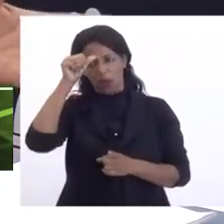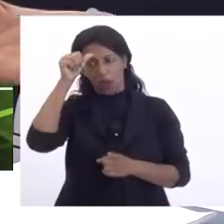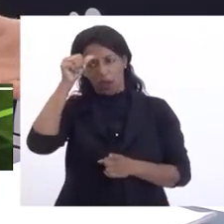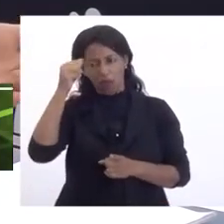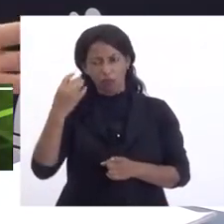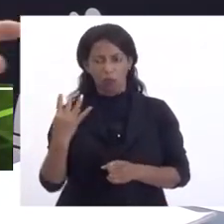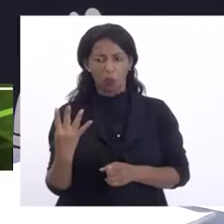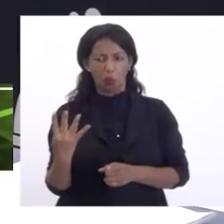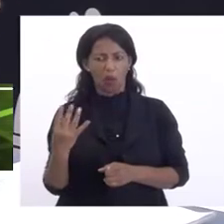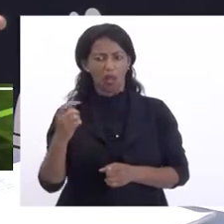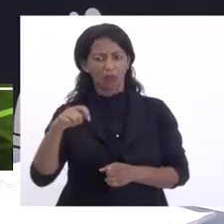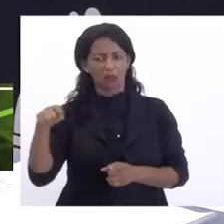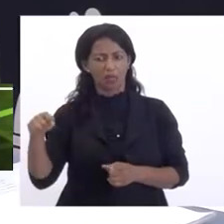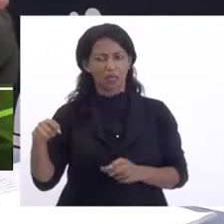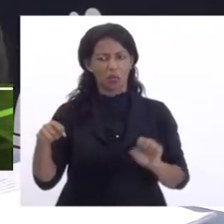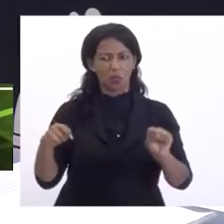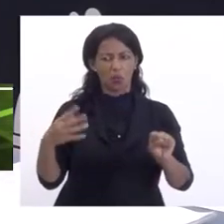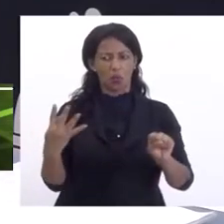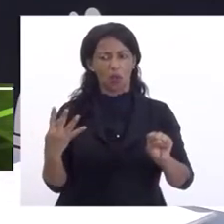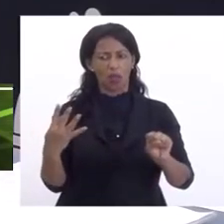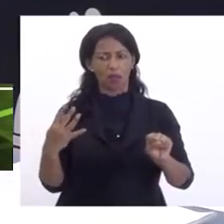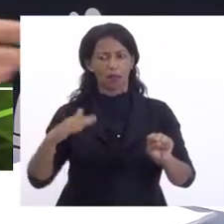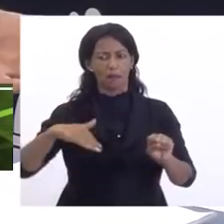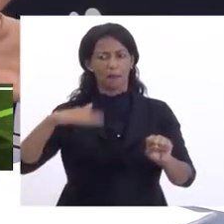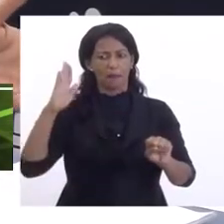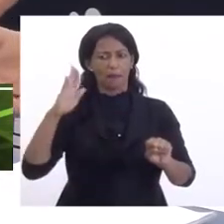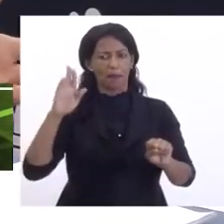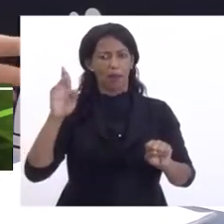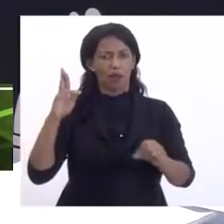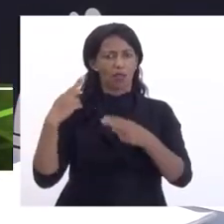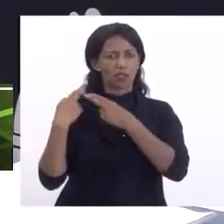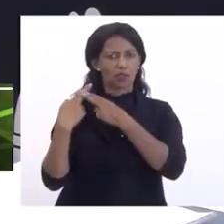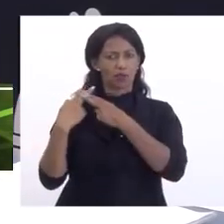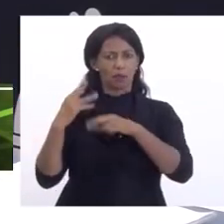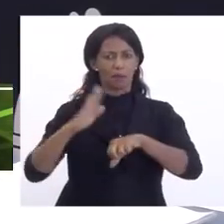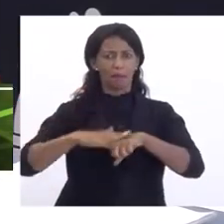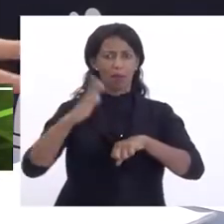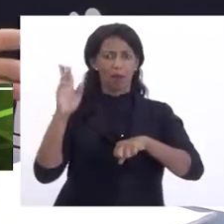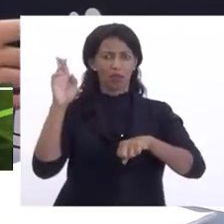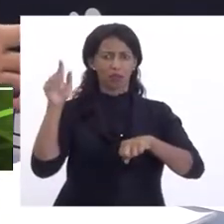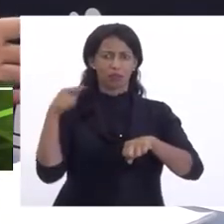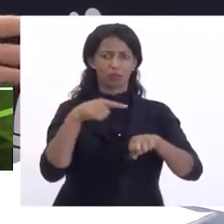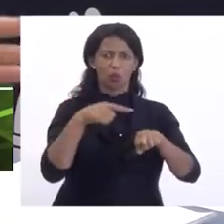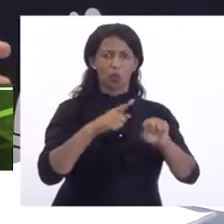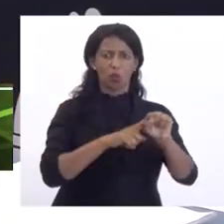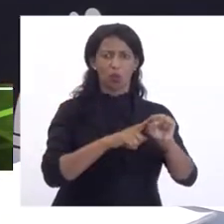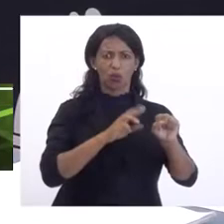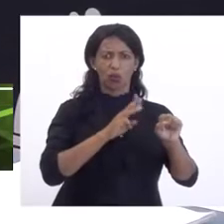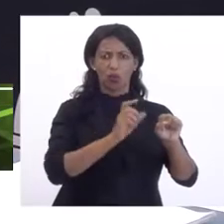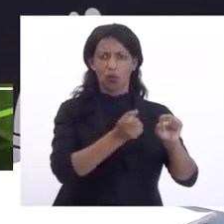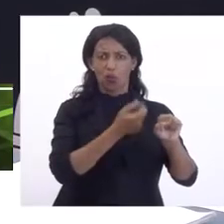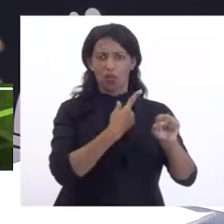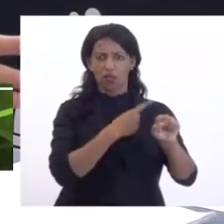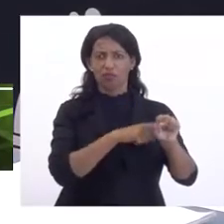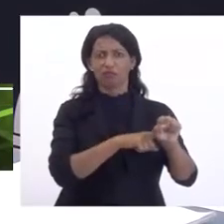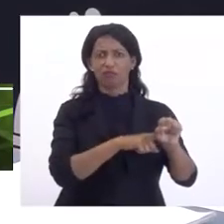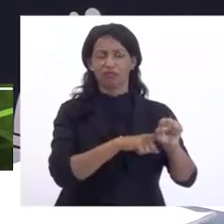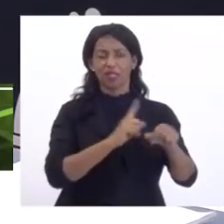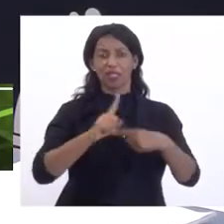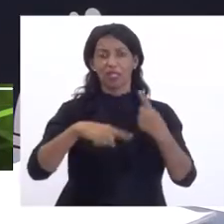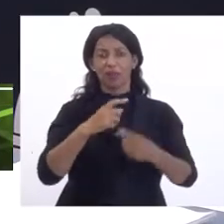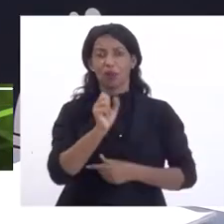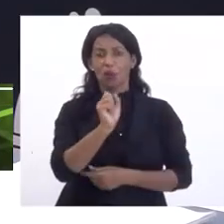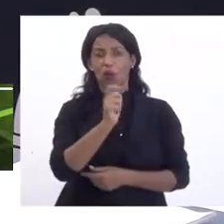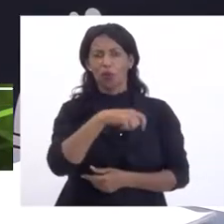4. Então, na proporção, a maior responsabilidade é quem governou mais tempo. E muitas vezes, depois de